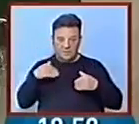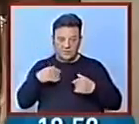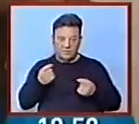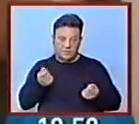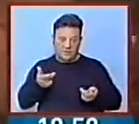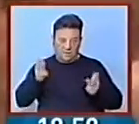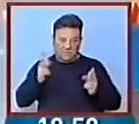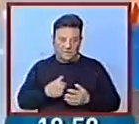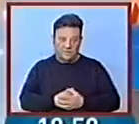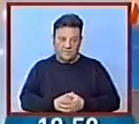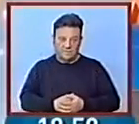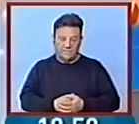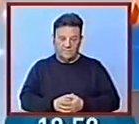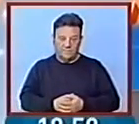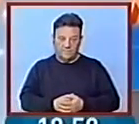liberdade.